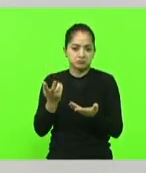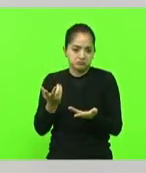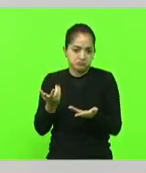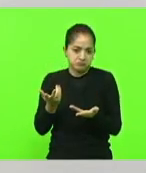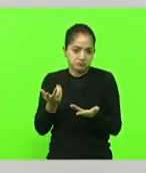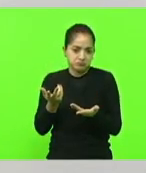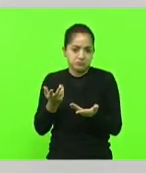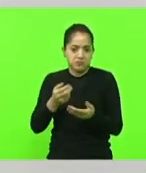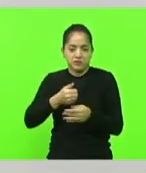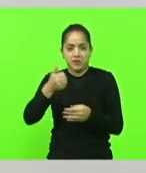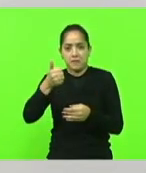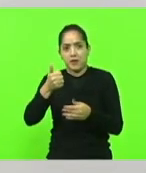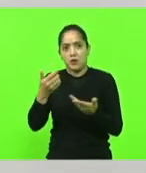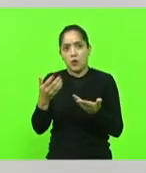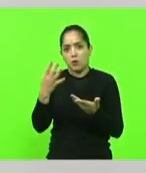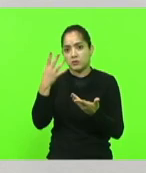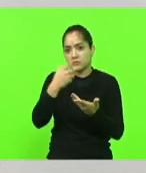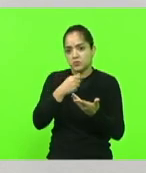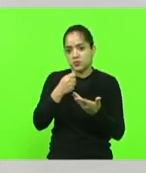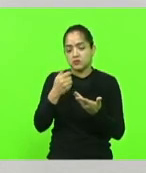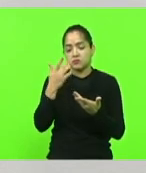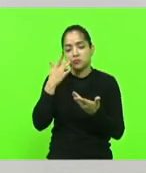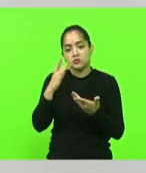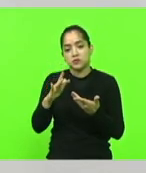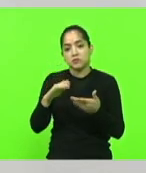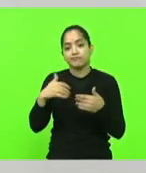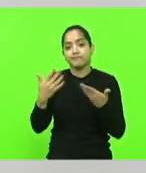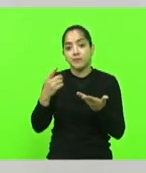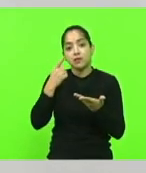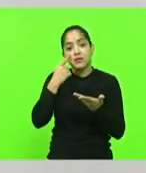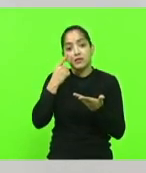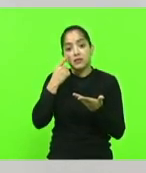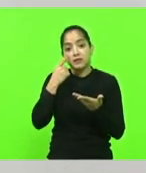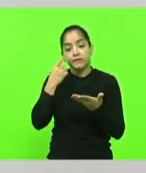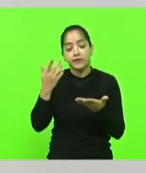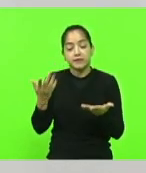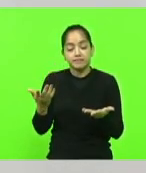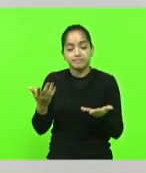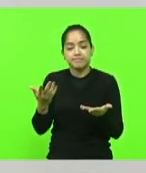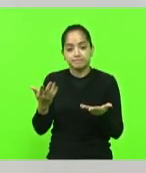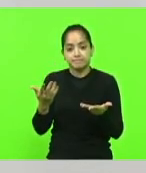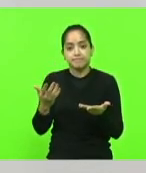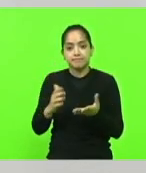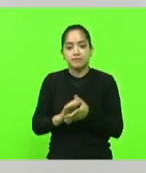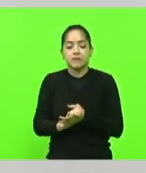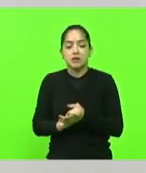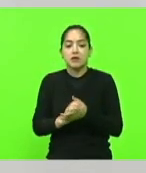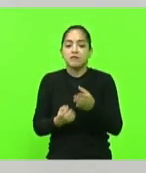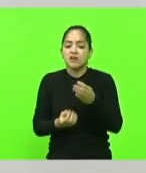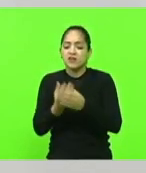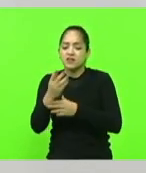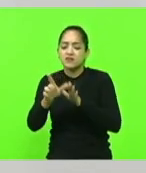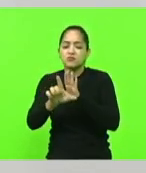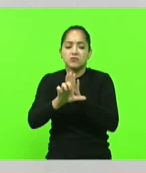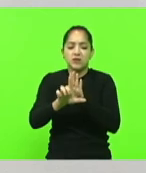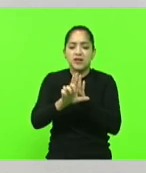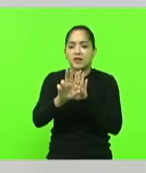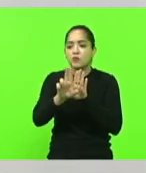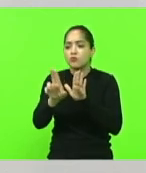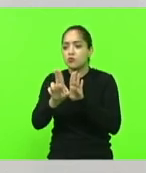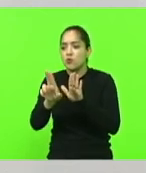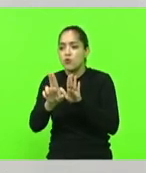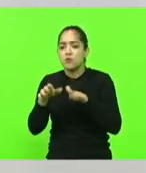mais bonito. Mas temos que rever se essa casa realmente vale a pena ficar criando lei com nomes de